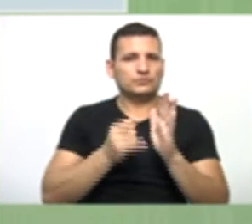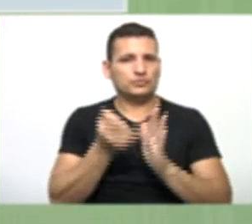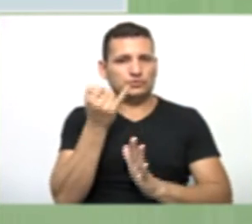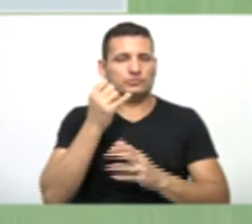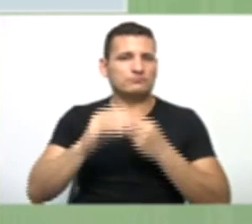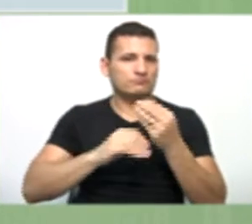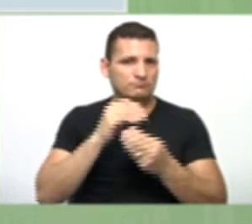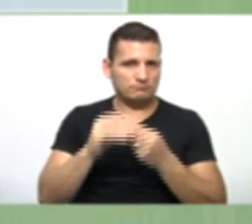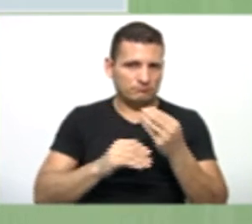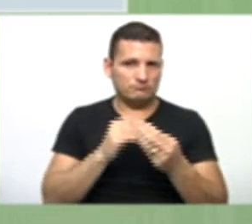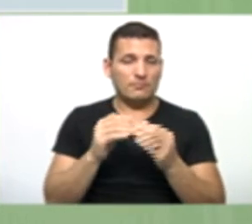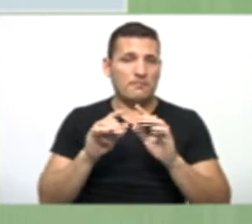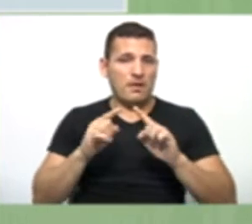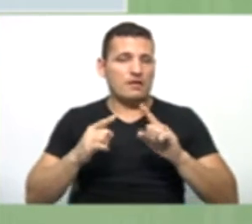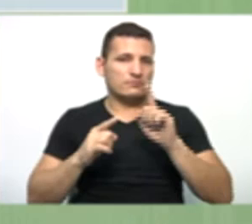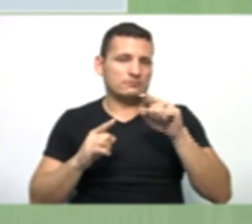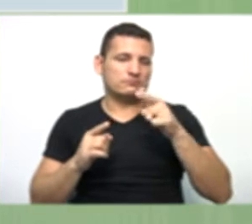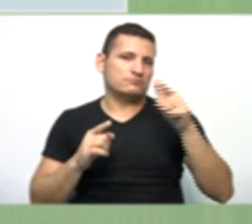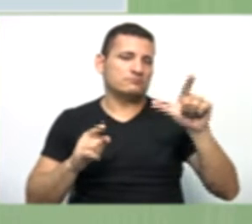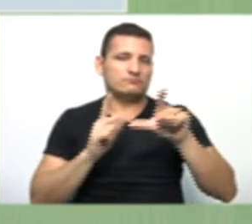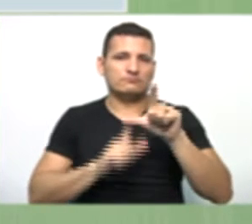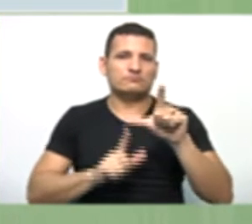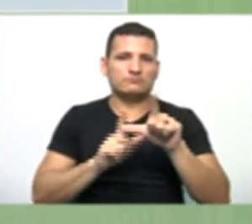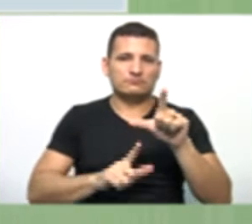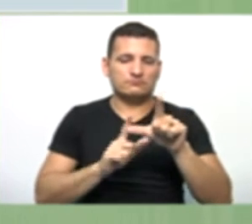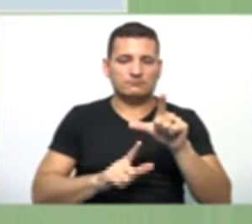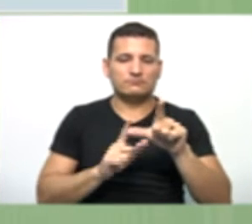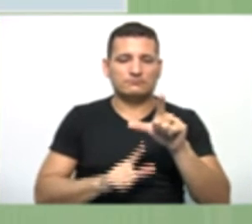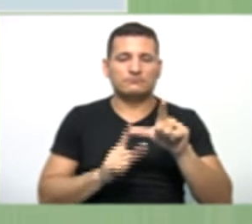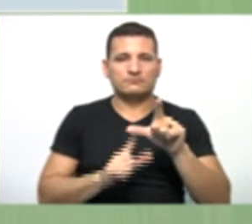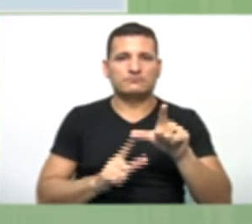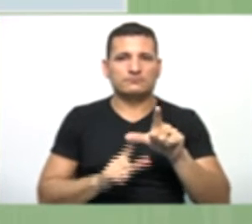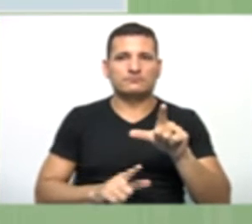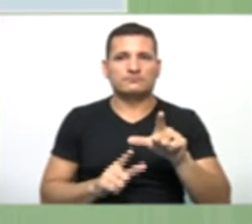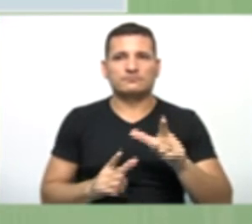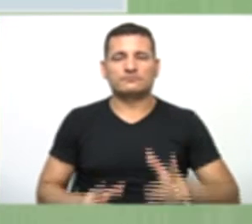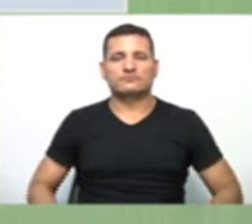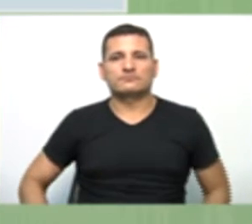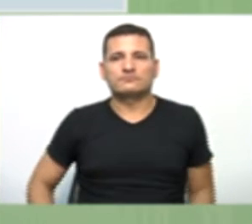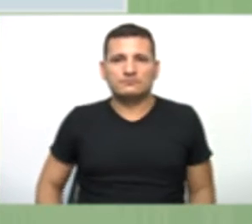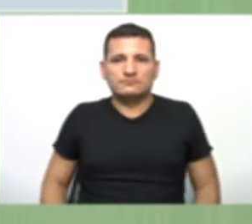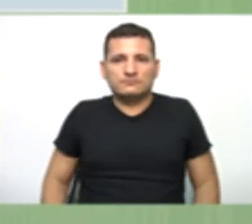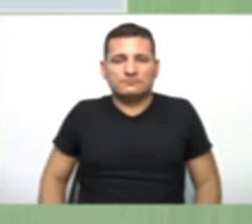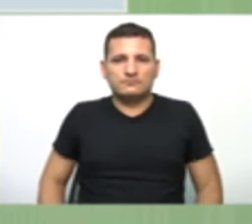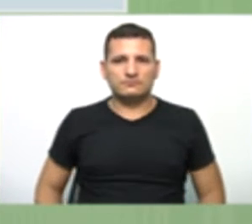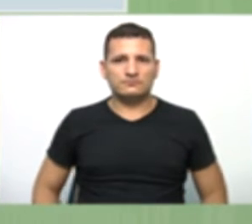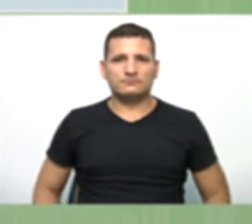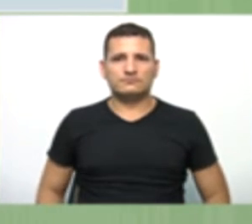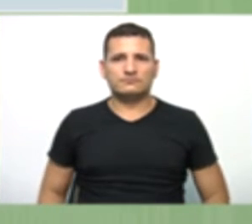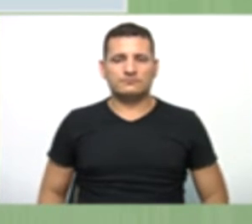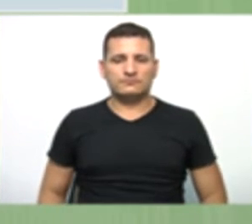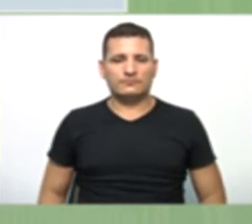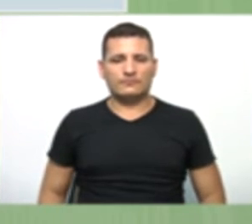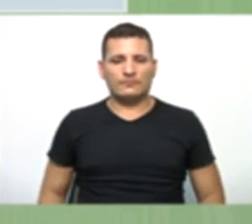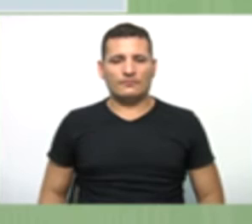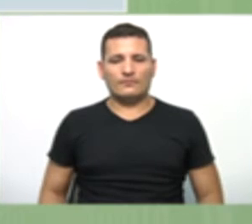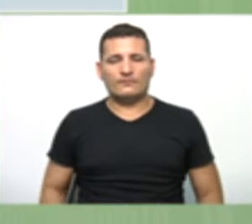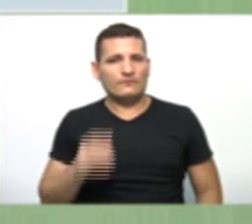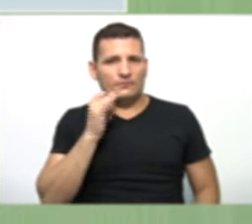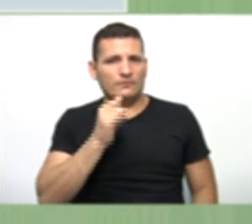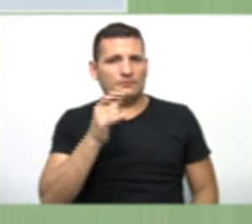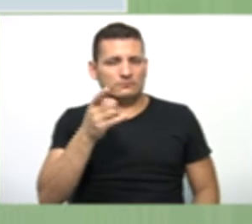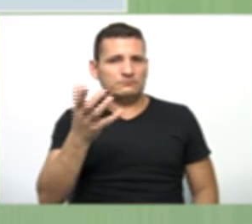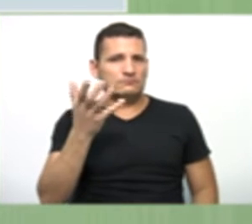escrita com outras letras. Correto, Rafael? É a fórmula do juro composto, escrito com outras letras. Se você quiser saber qual